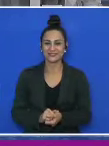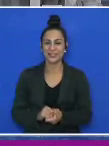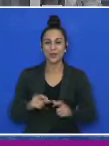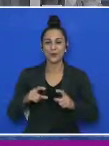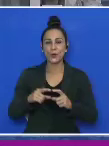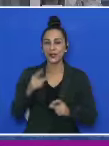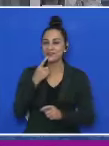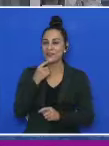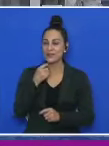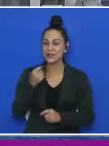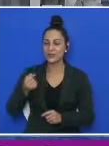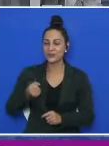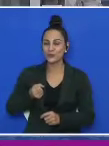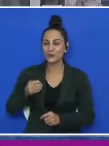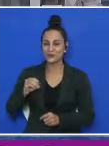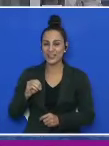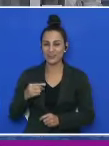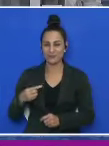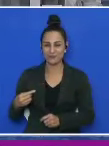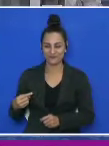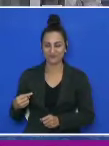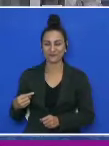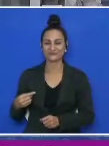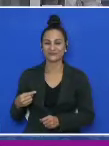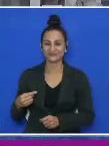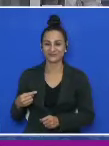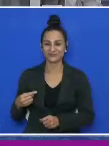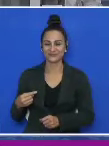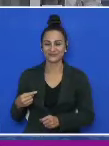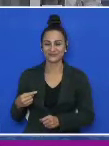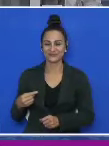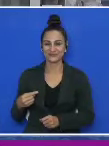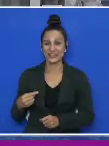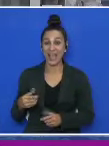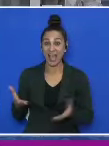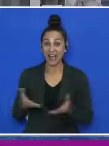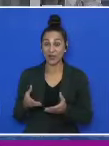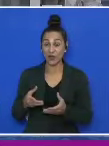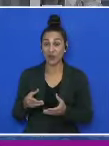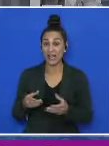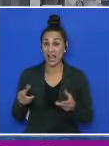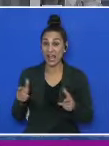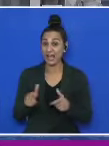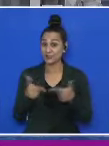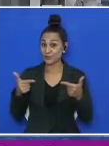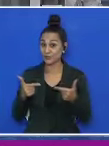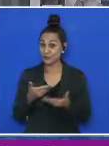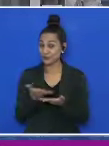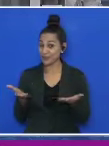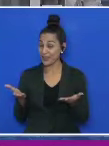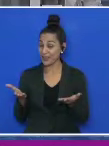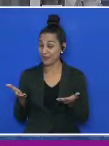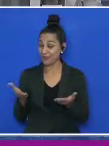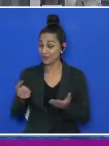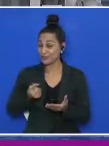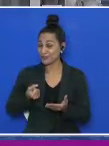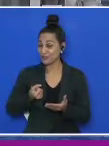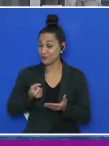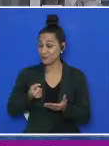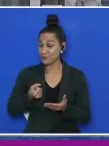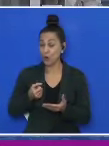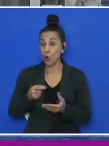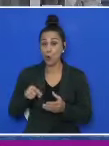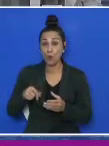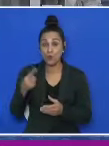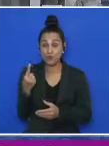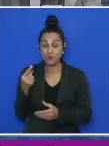Bola vermelha, número 01. Vermelha, 01. Agora, sua sorte pode vir com este número. Valendo